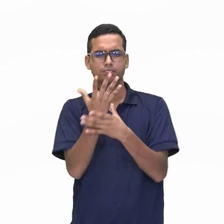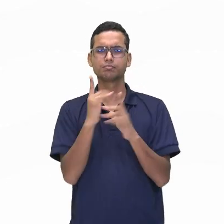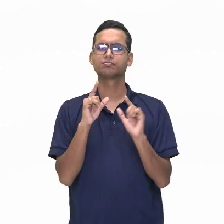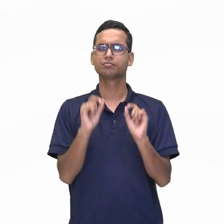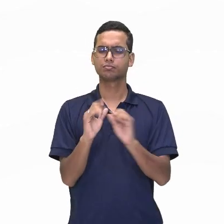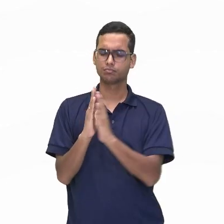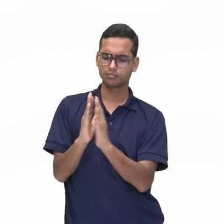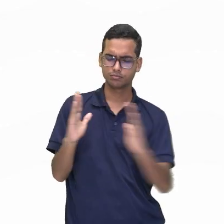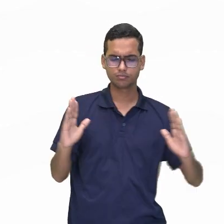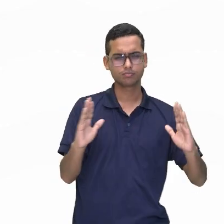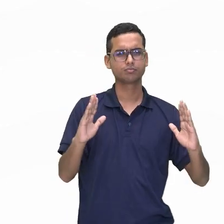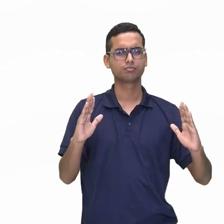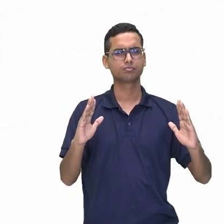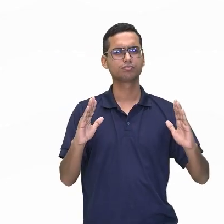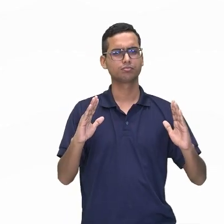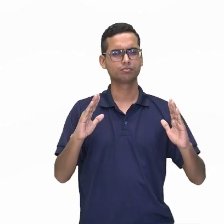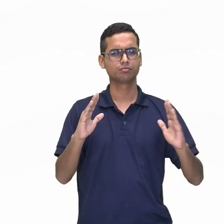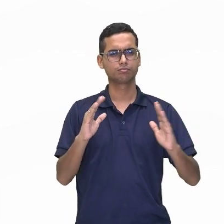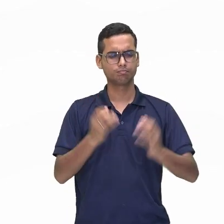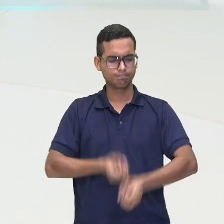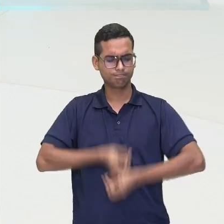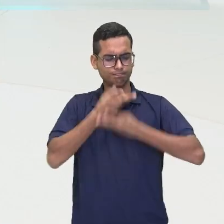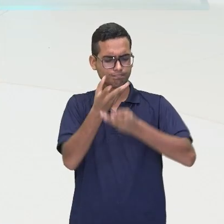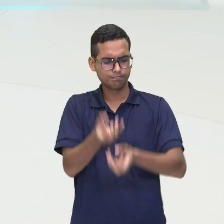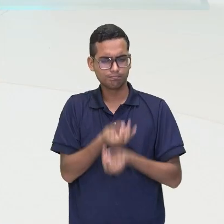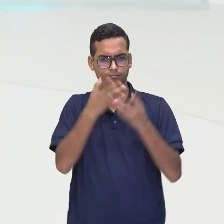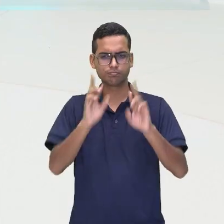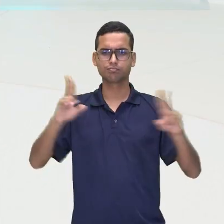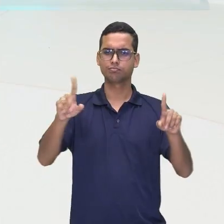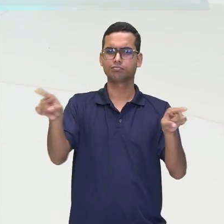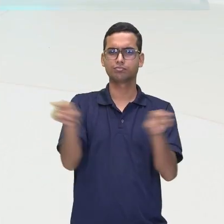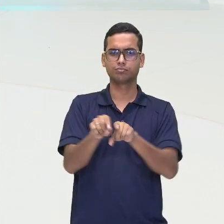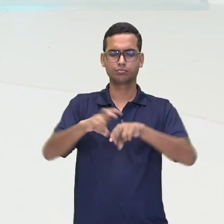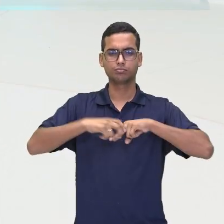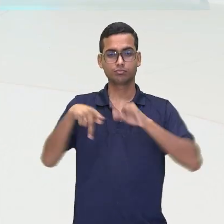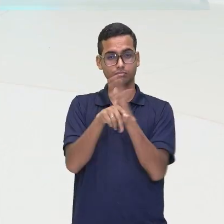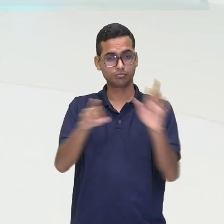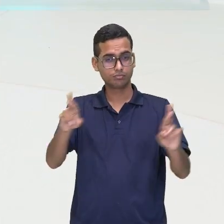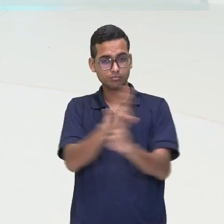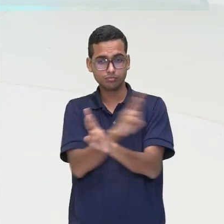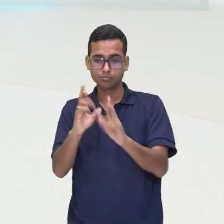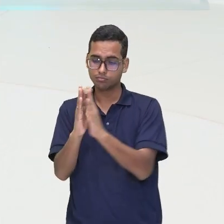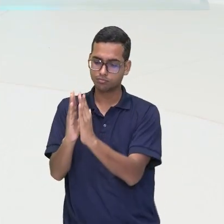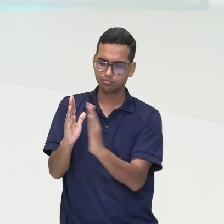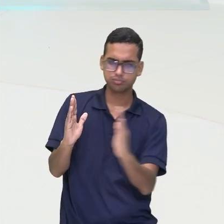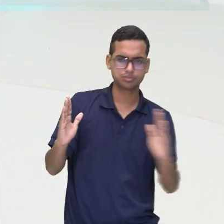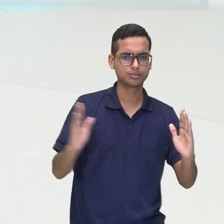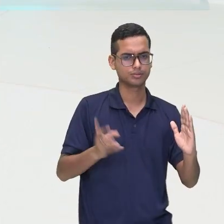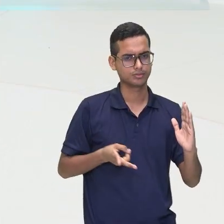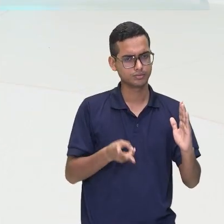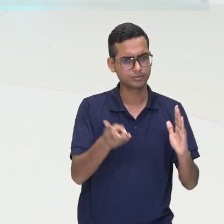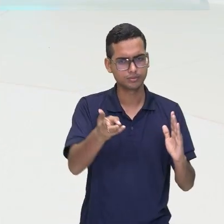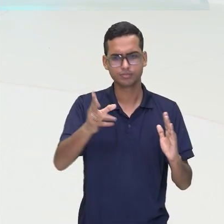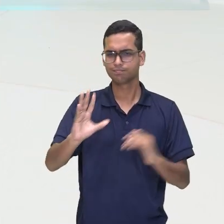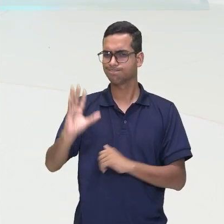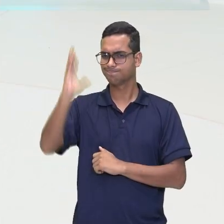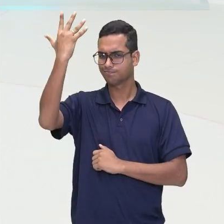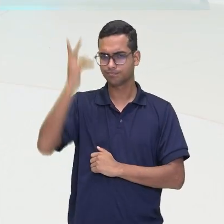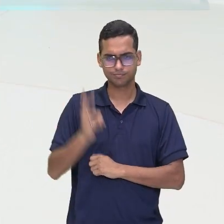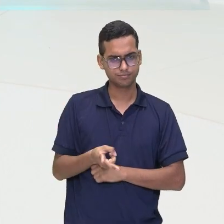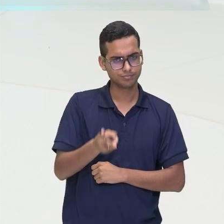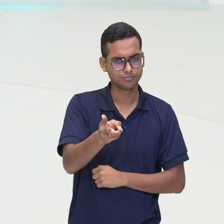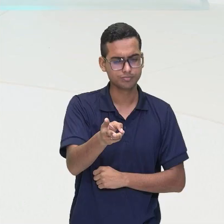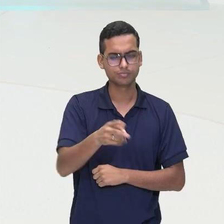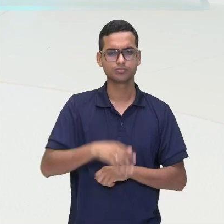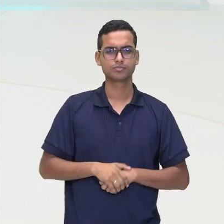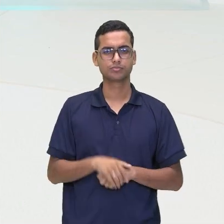trazer manifestações diferentes. Porque essa relação cíclica, ela está a todo momento acontecendo. Seja